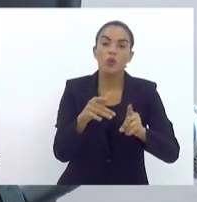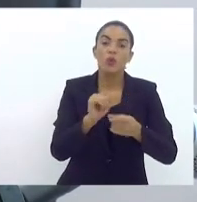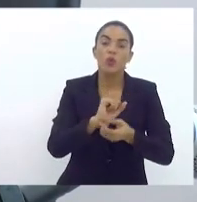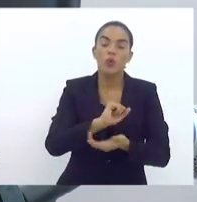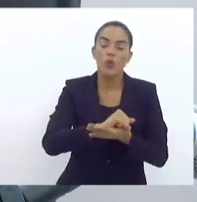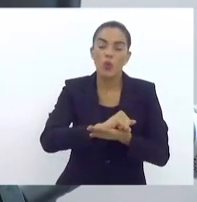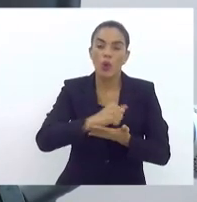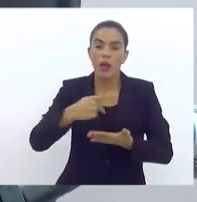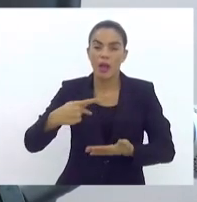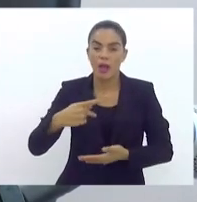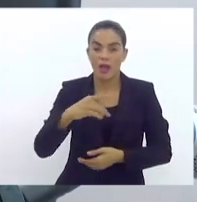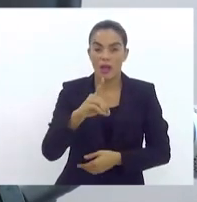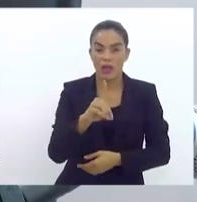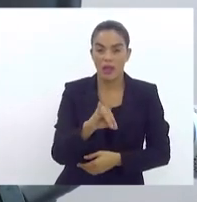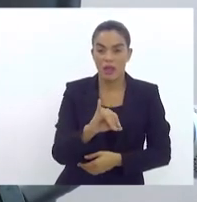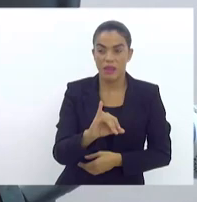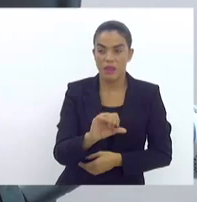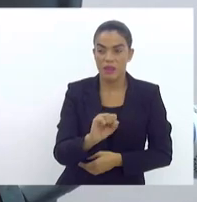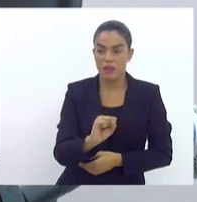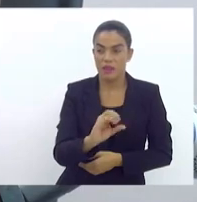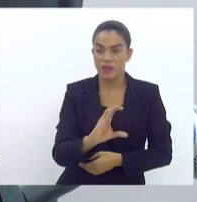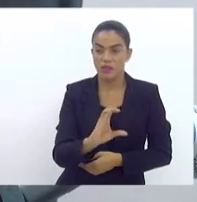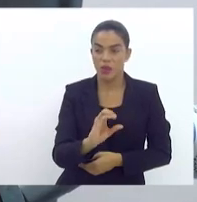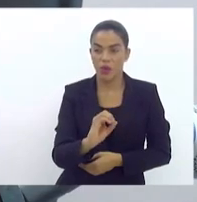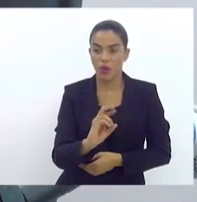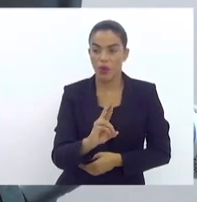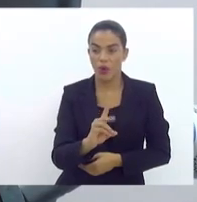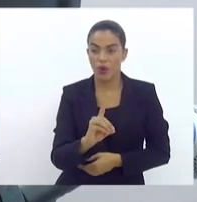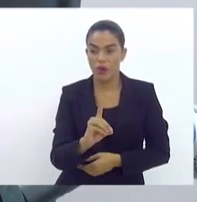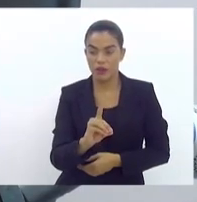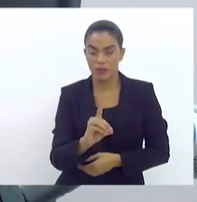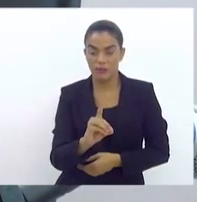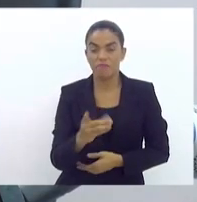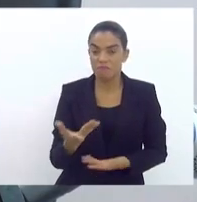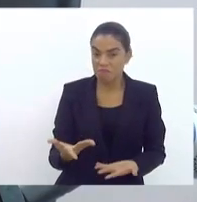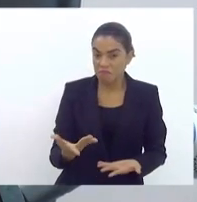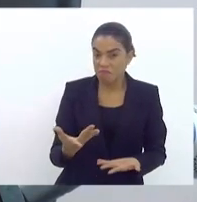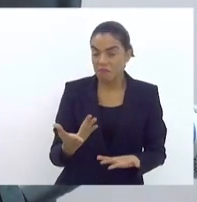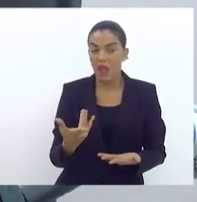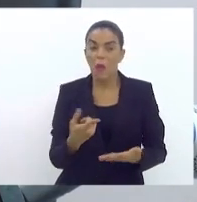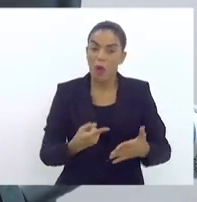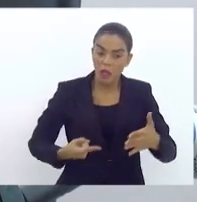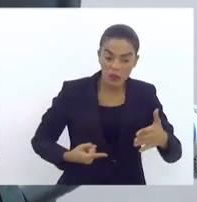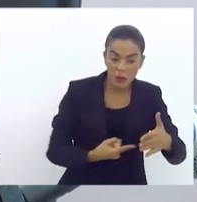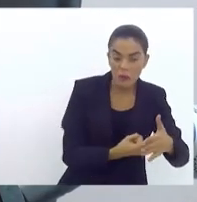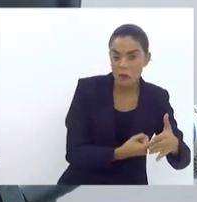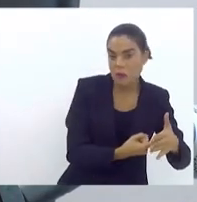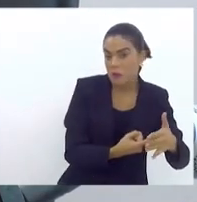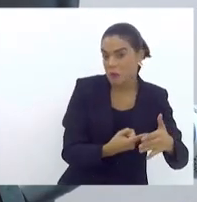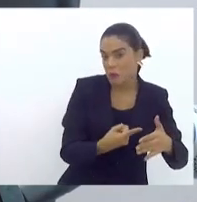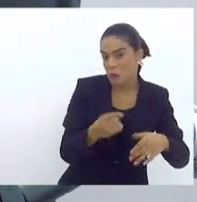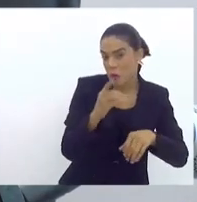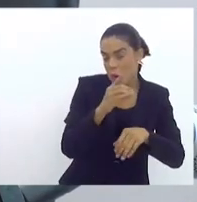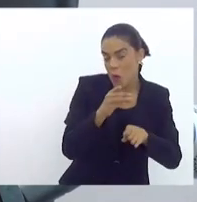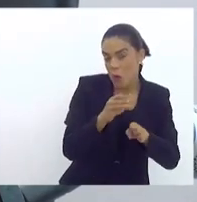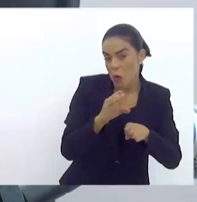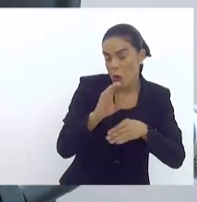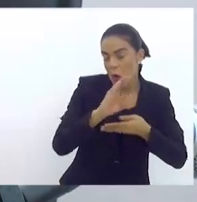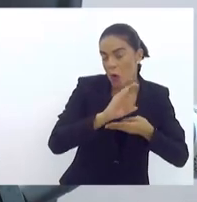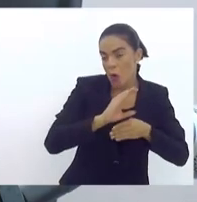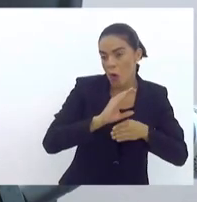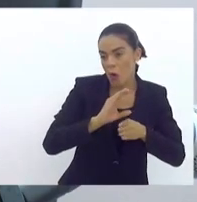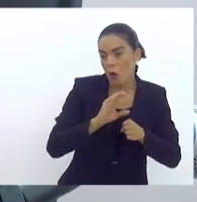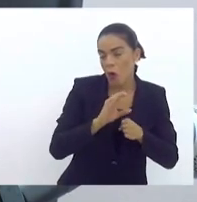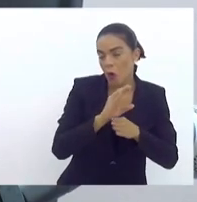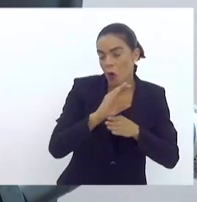Clara é se a isso a notificação obrigatória ao Conselho Tutelar notificação obrigatória é a delegacia da proteção